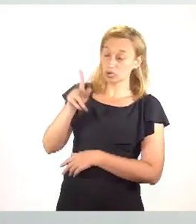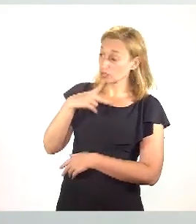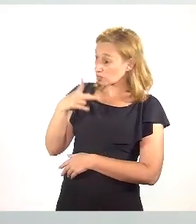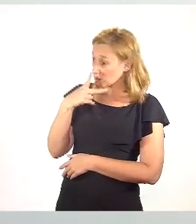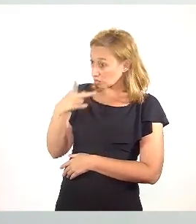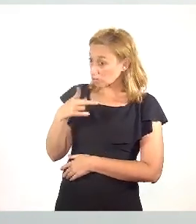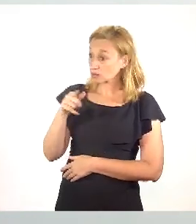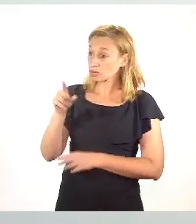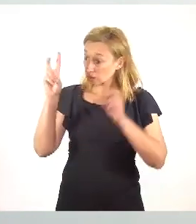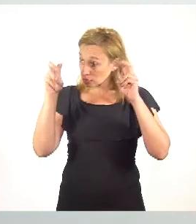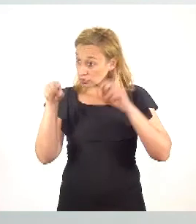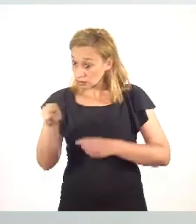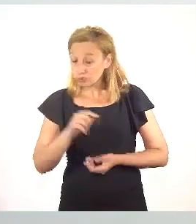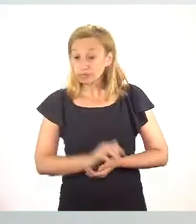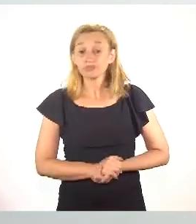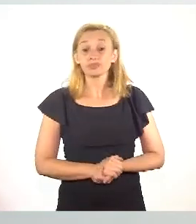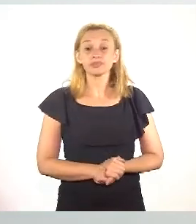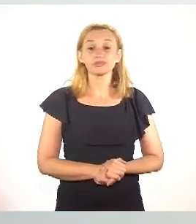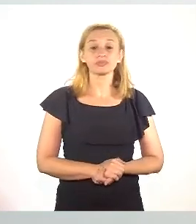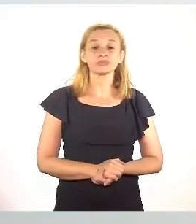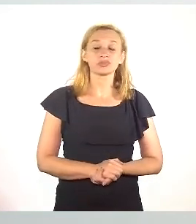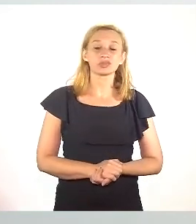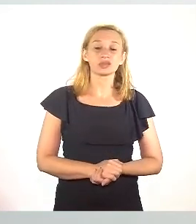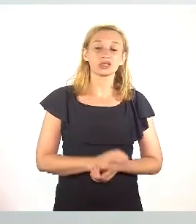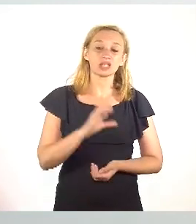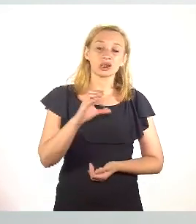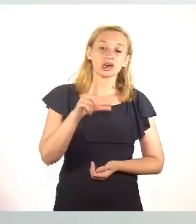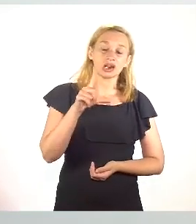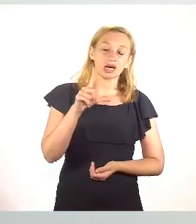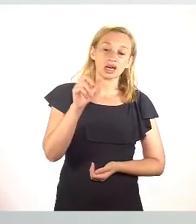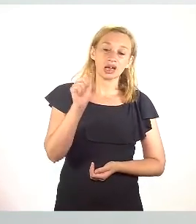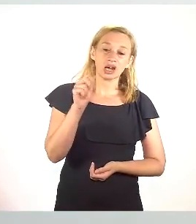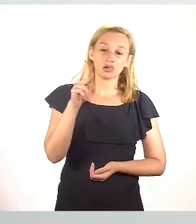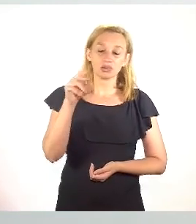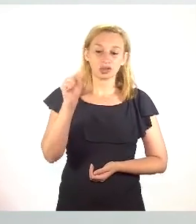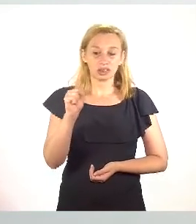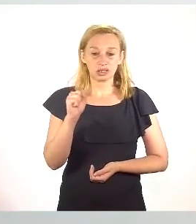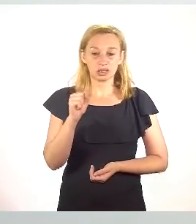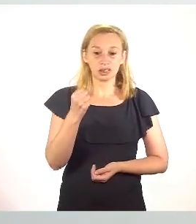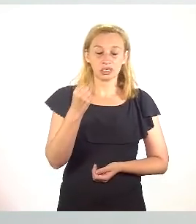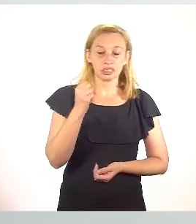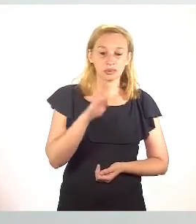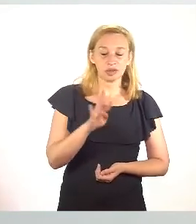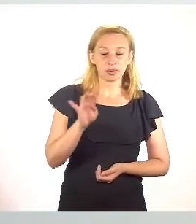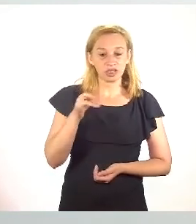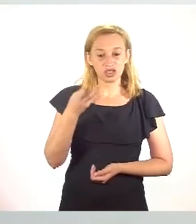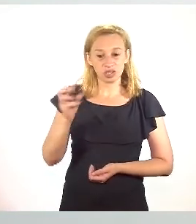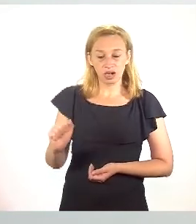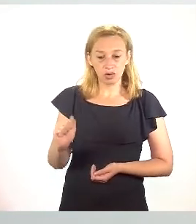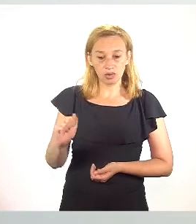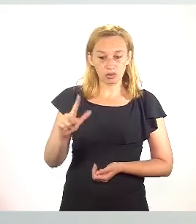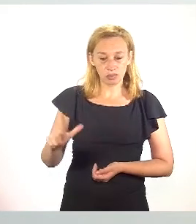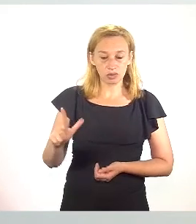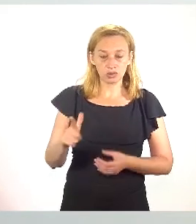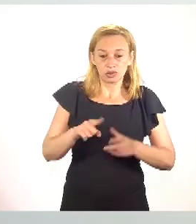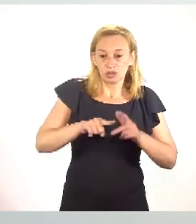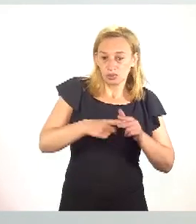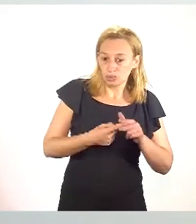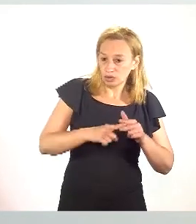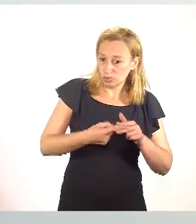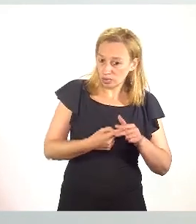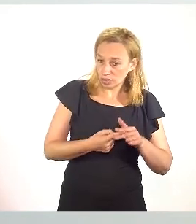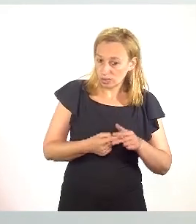sobre ele, né, tem a cláusula trimestral de reajustamento, definida